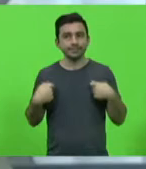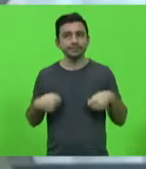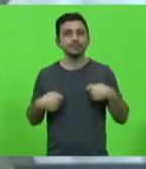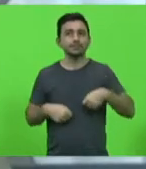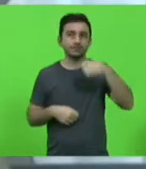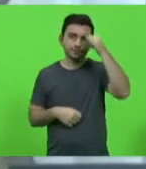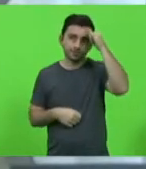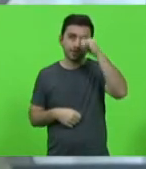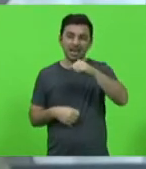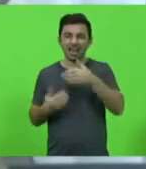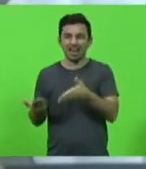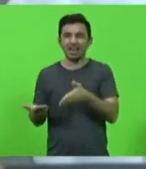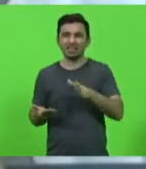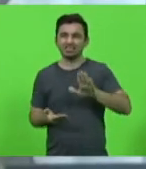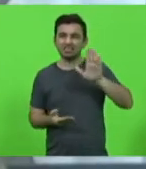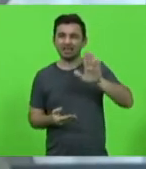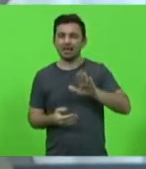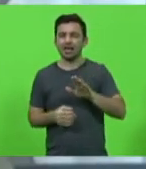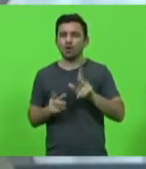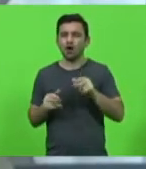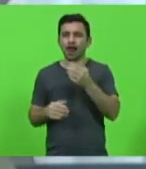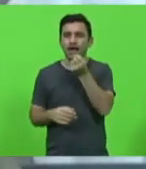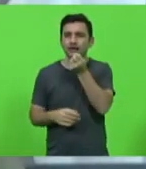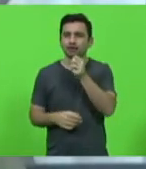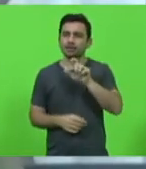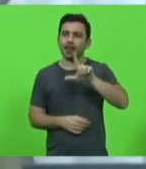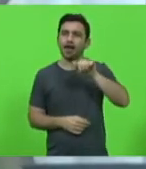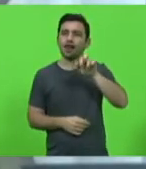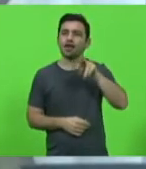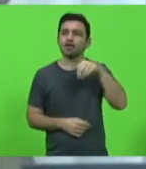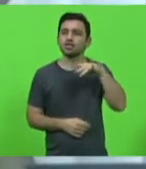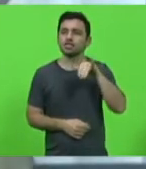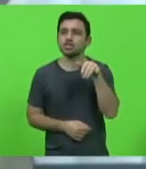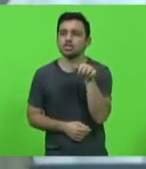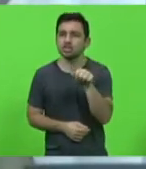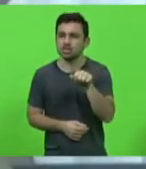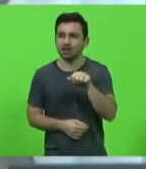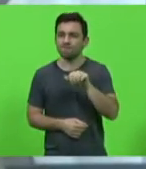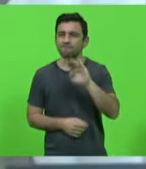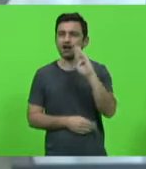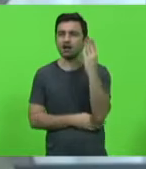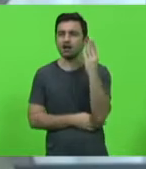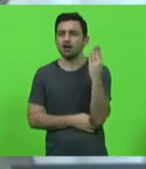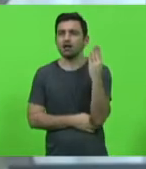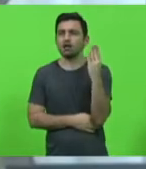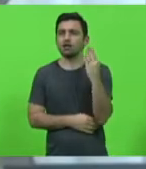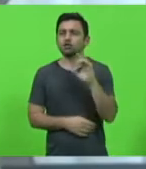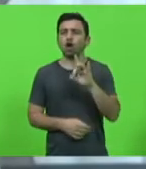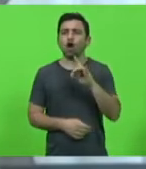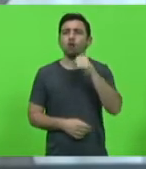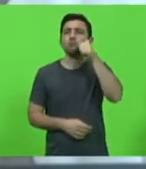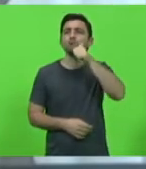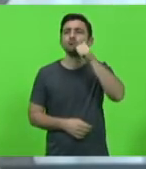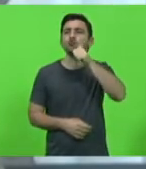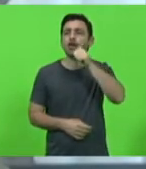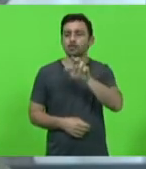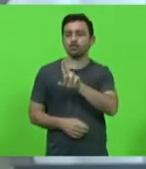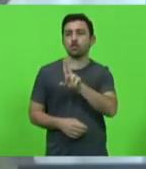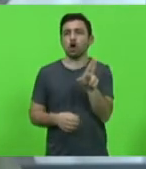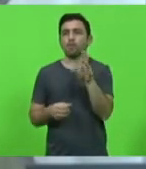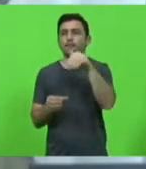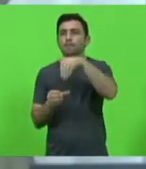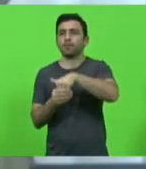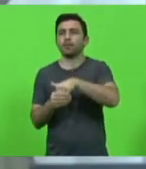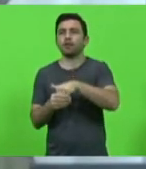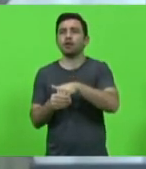as candidaturas laranjas, porque não é digno que as mulheres apenas coloquem os seus nomes para que